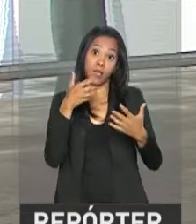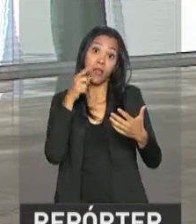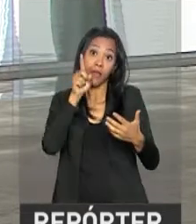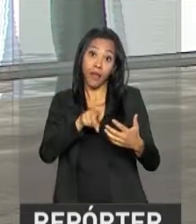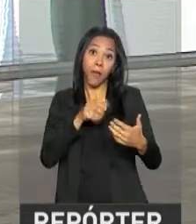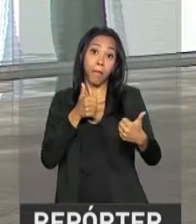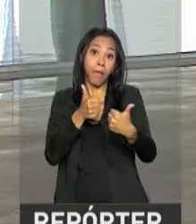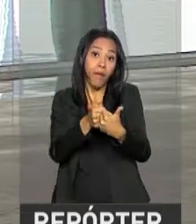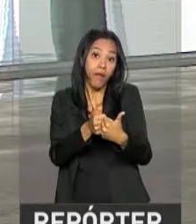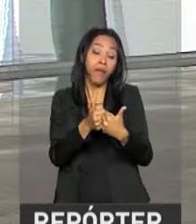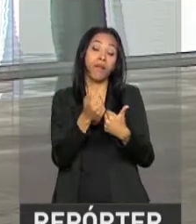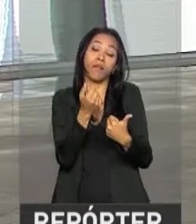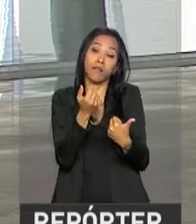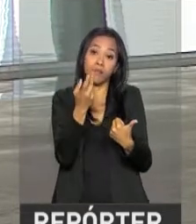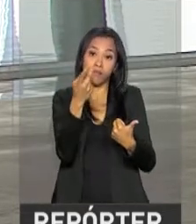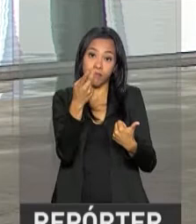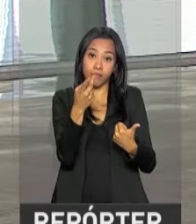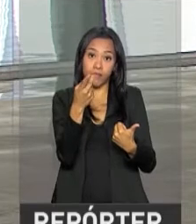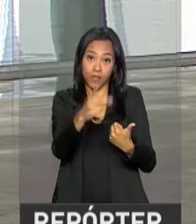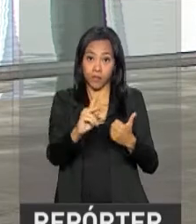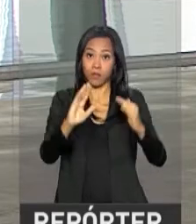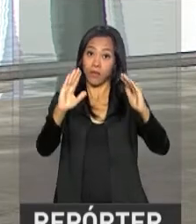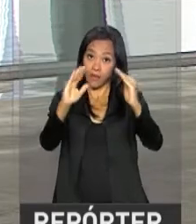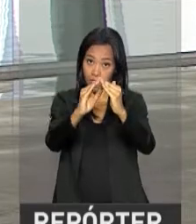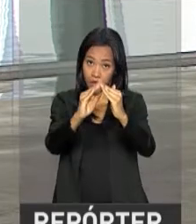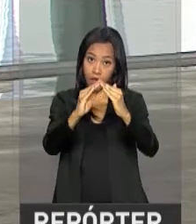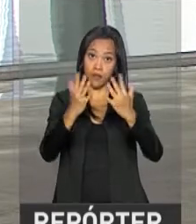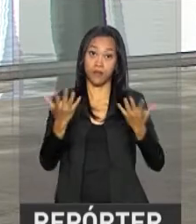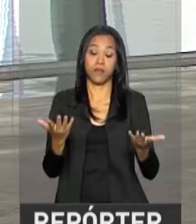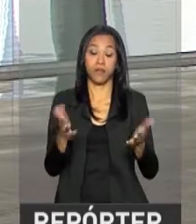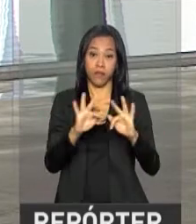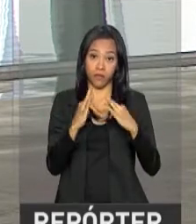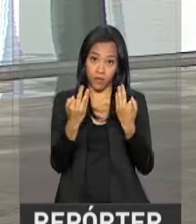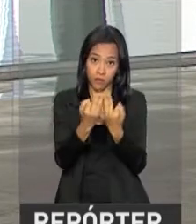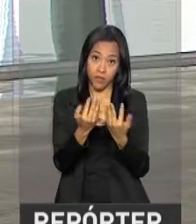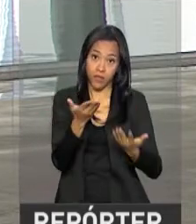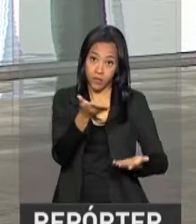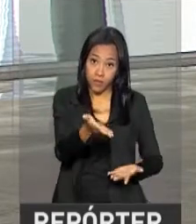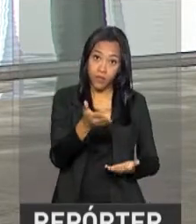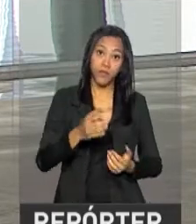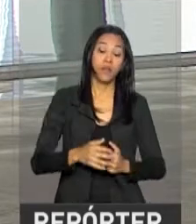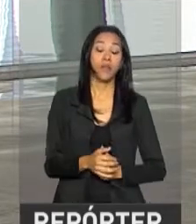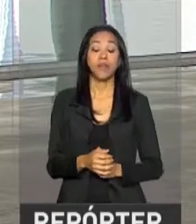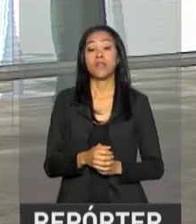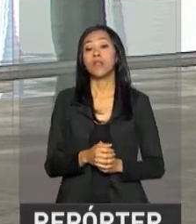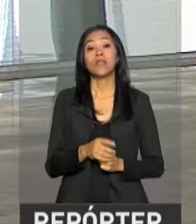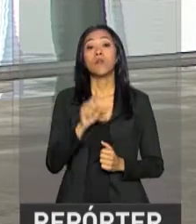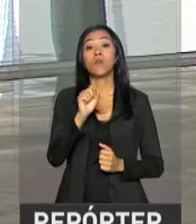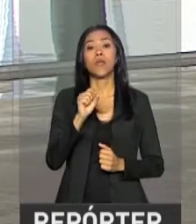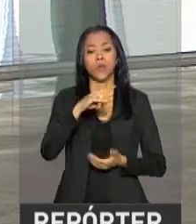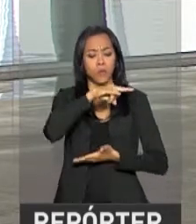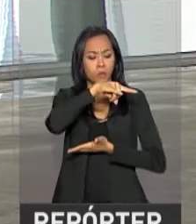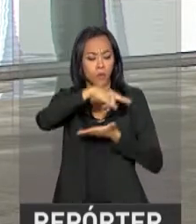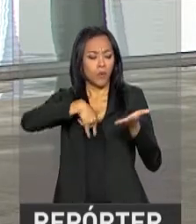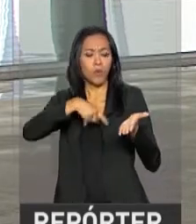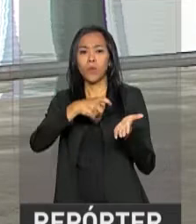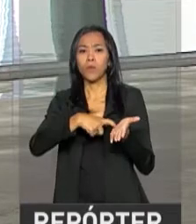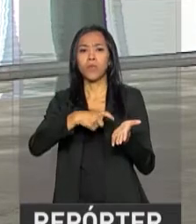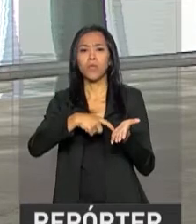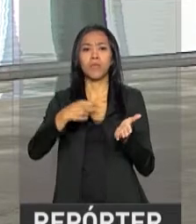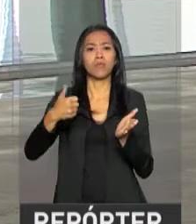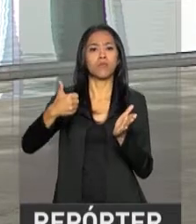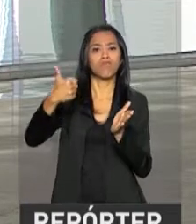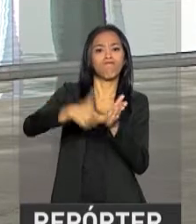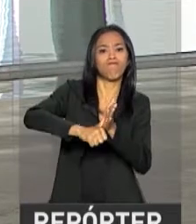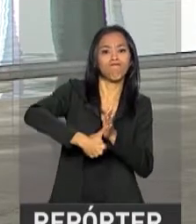mais próximo da casa dessa família desse representante familiar com um documento de identificação